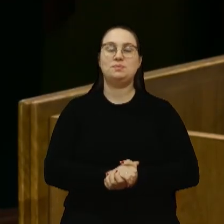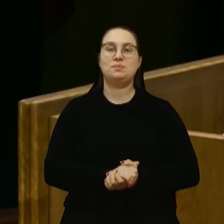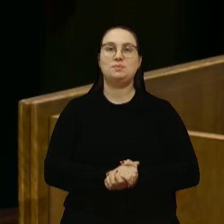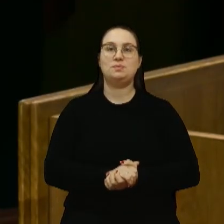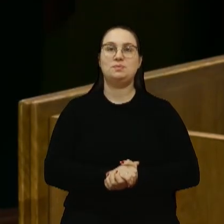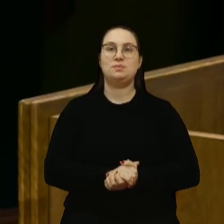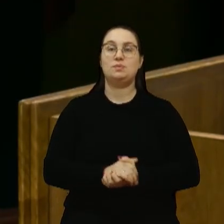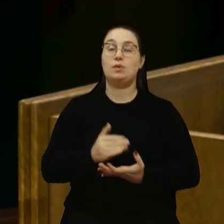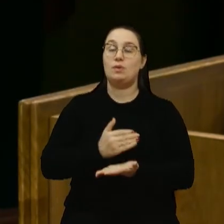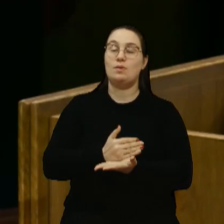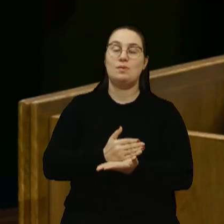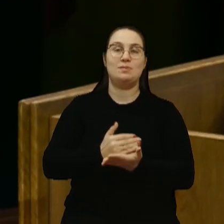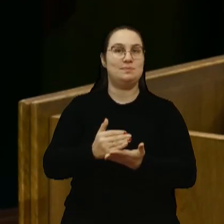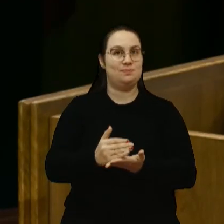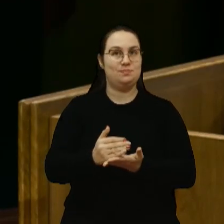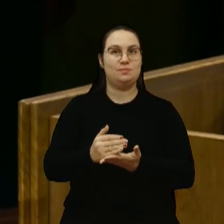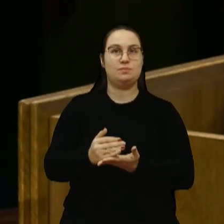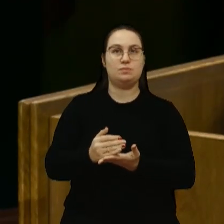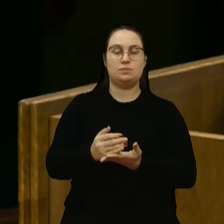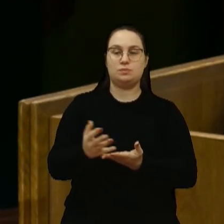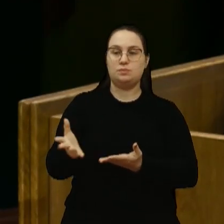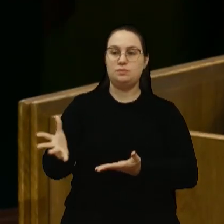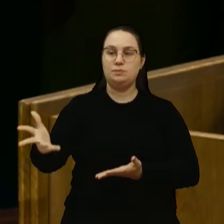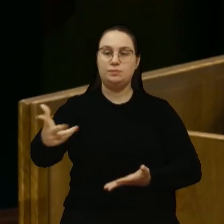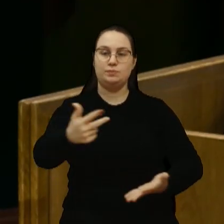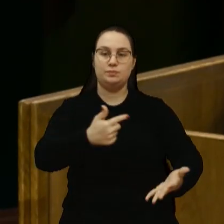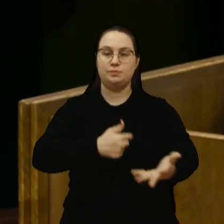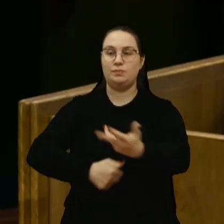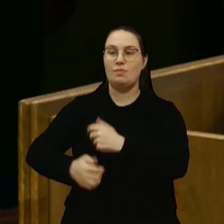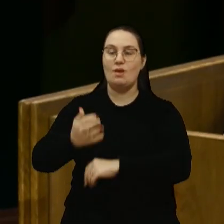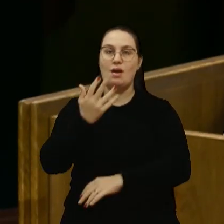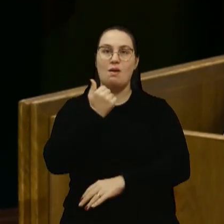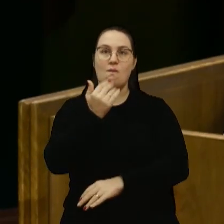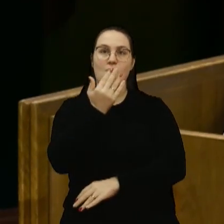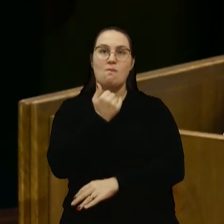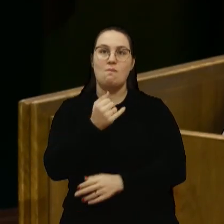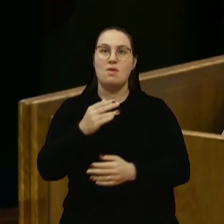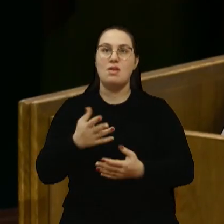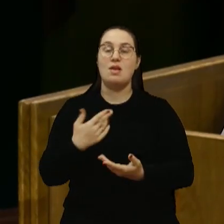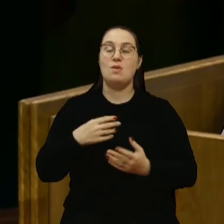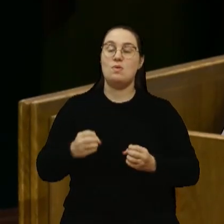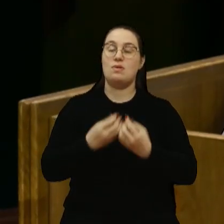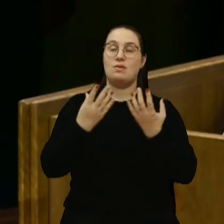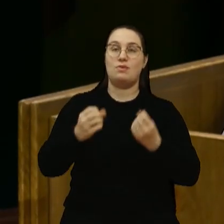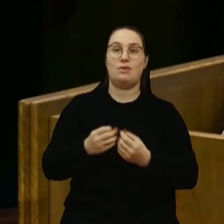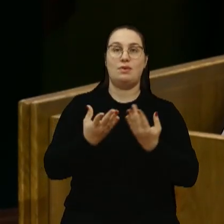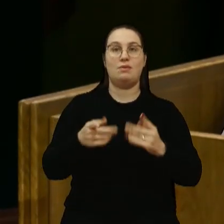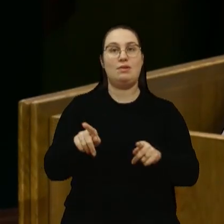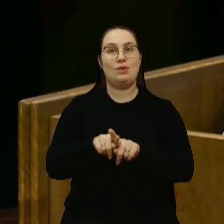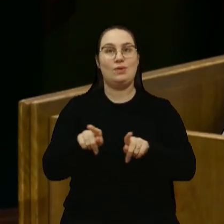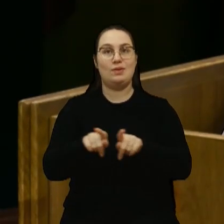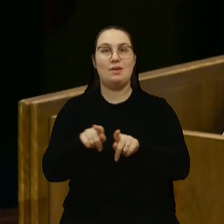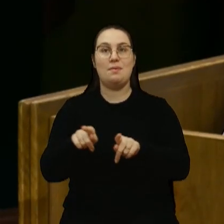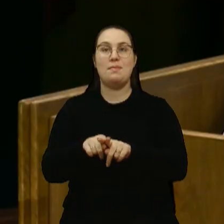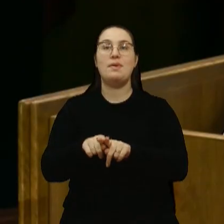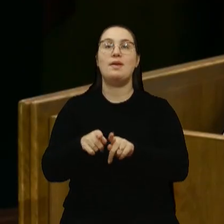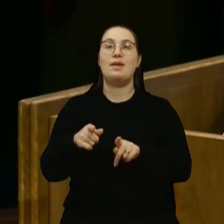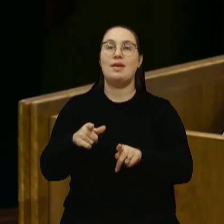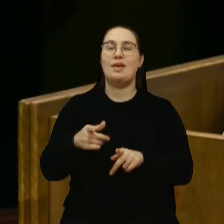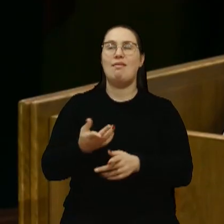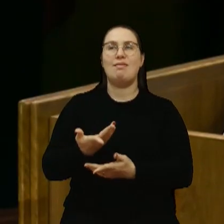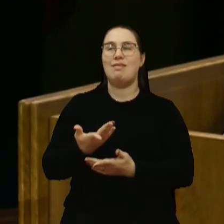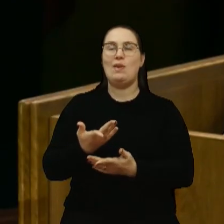Foi assim que começamos a arrecadar alimentos em nossos eventos. Também na época era algo